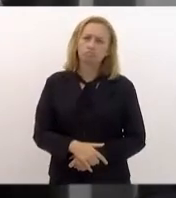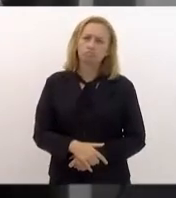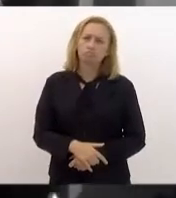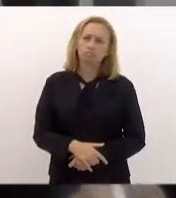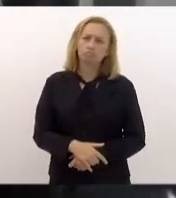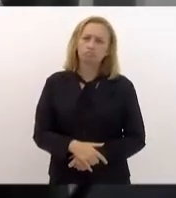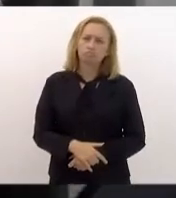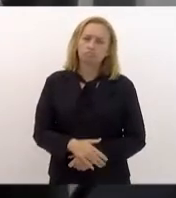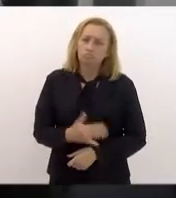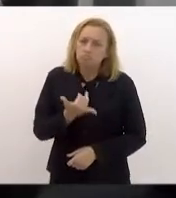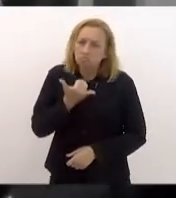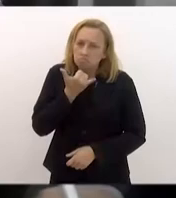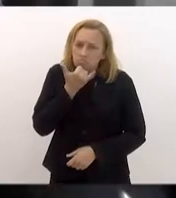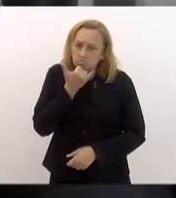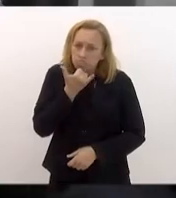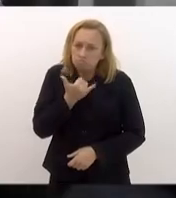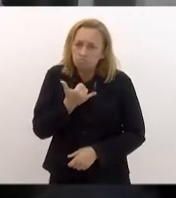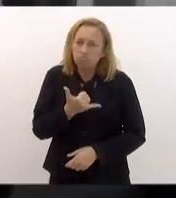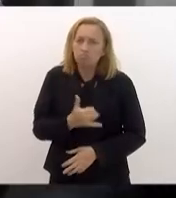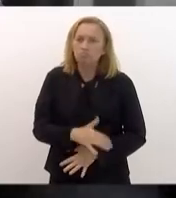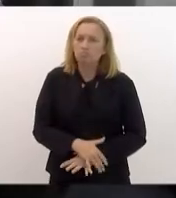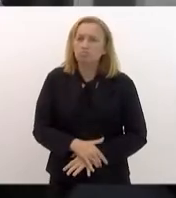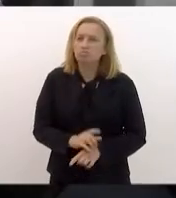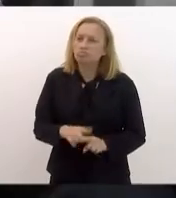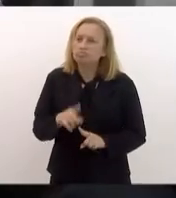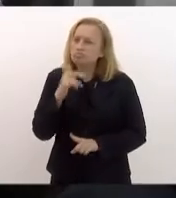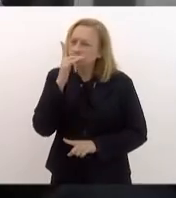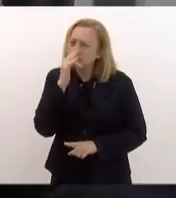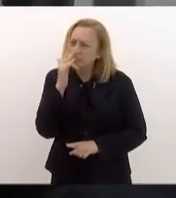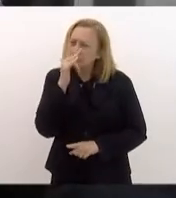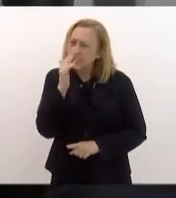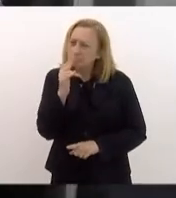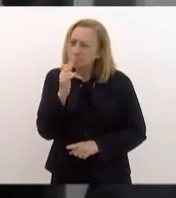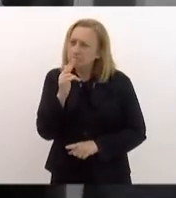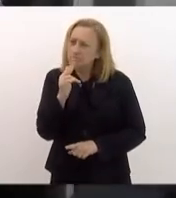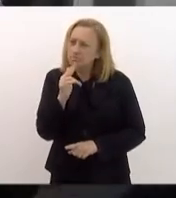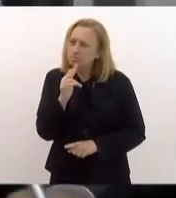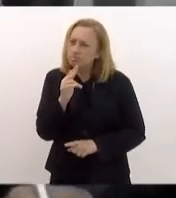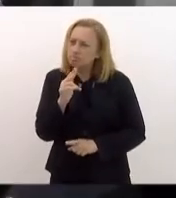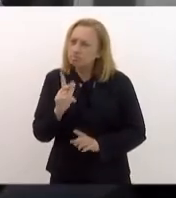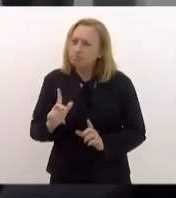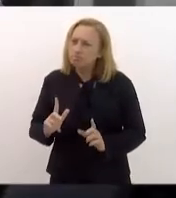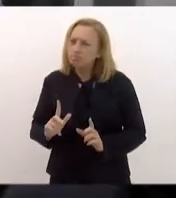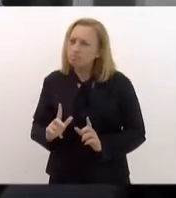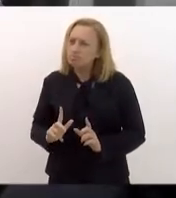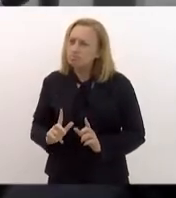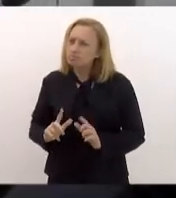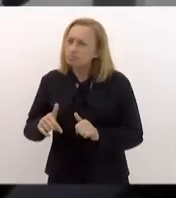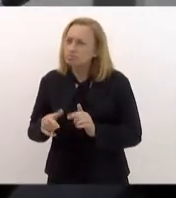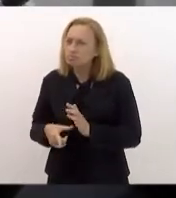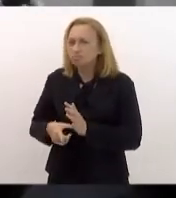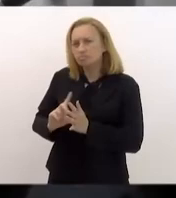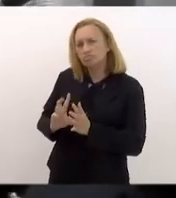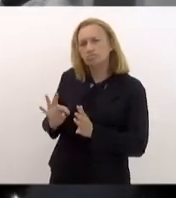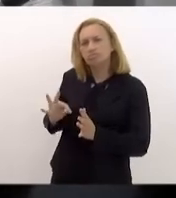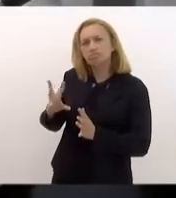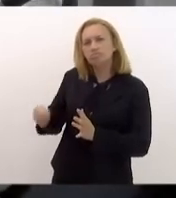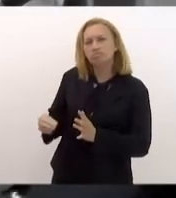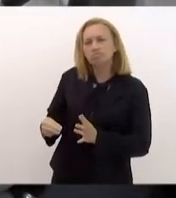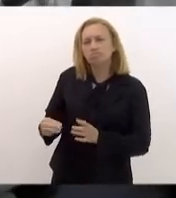que me perdoe aí, mas parece que colocaram o carro na frente dos bois. Porque